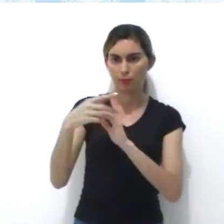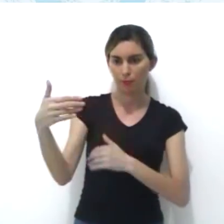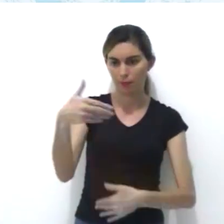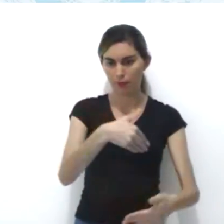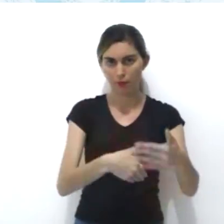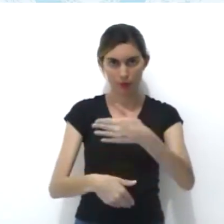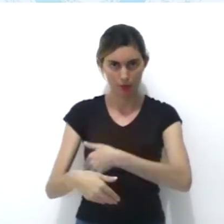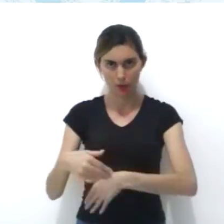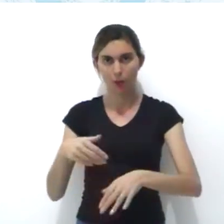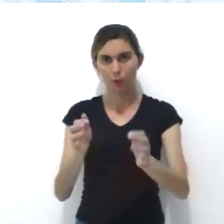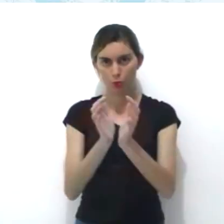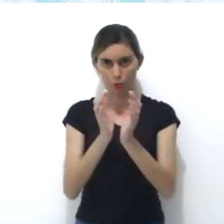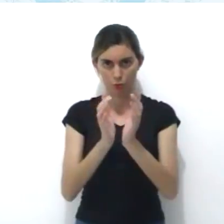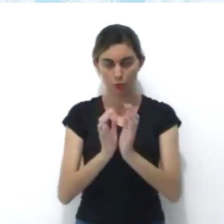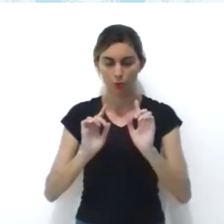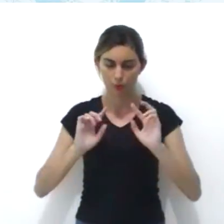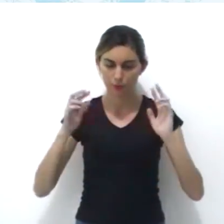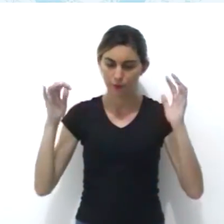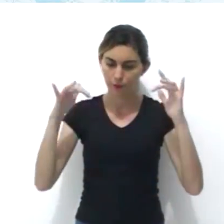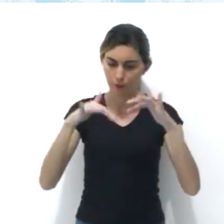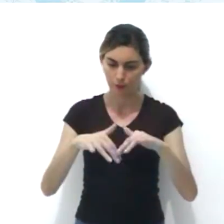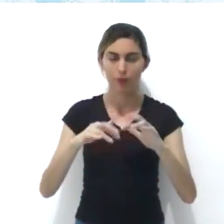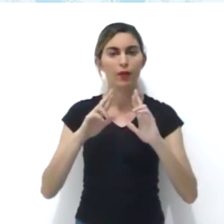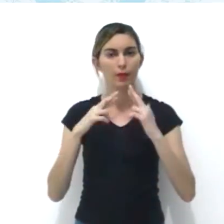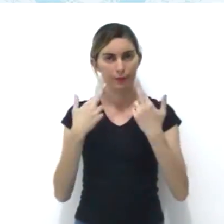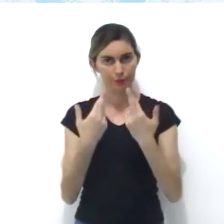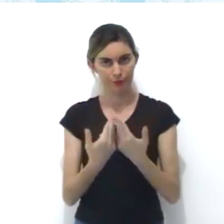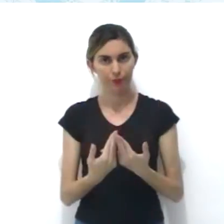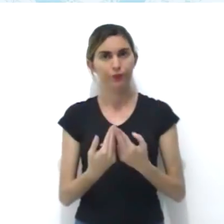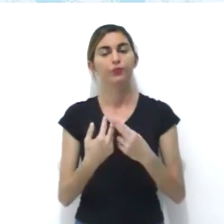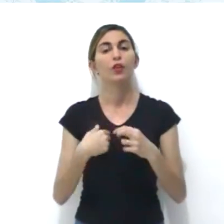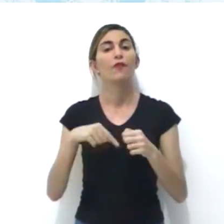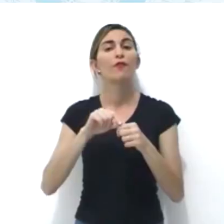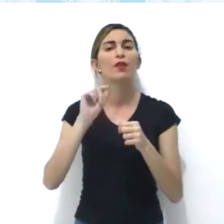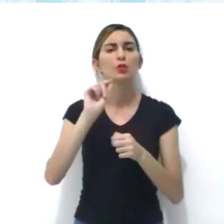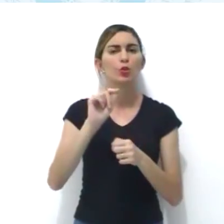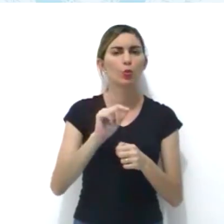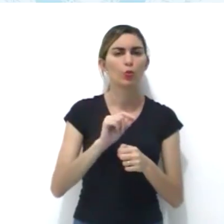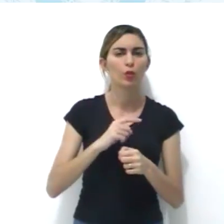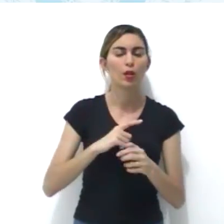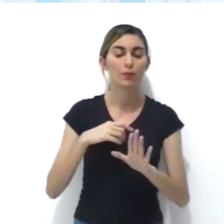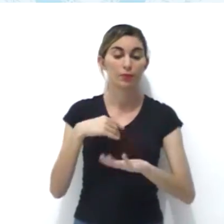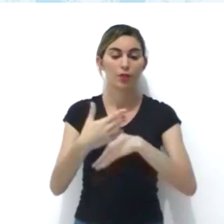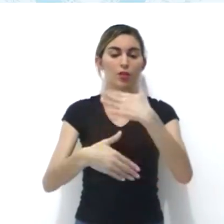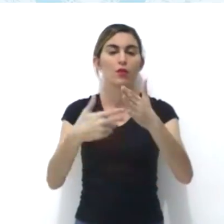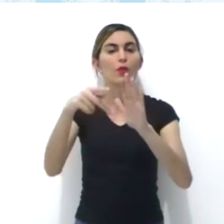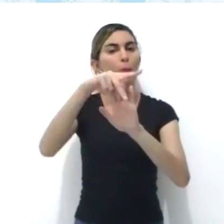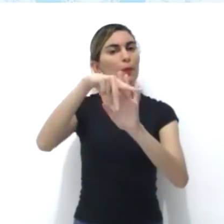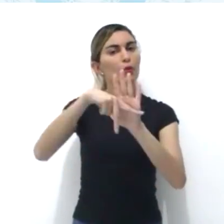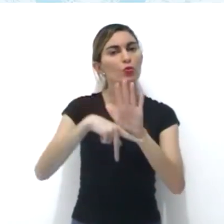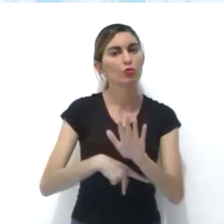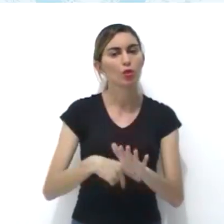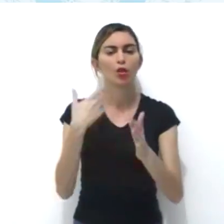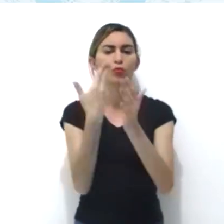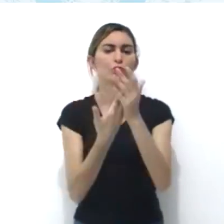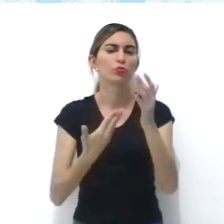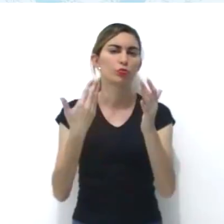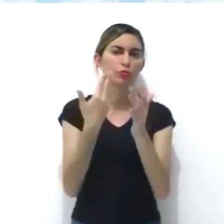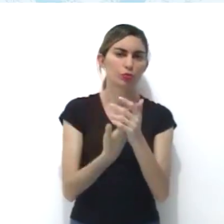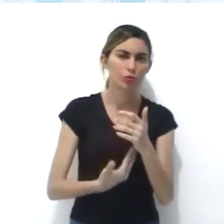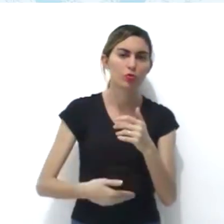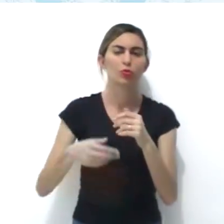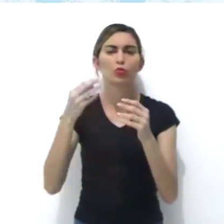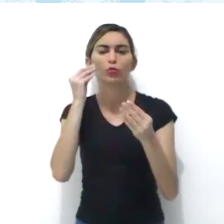os membros do clube de ciências, eles se reúnem semanalmente. Para fazer o que, Alessandra? Para desenvolver seus projetos,